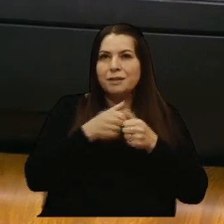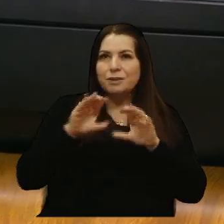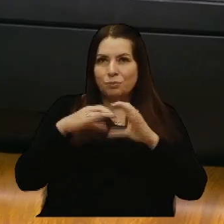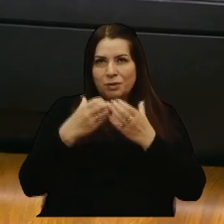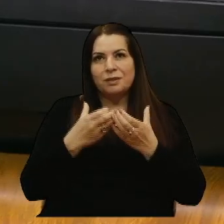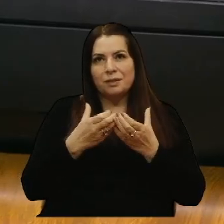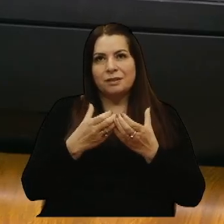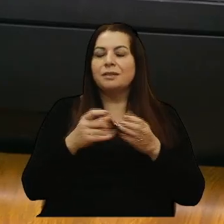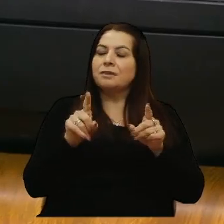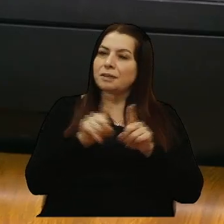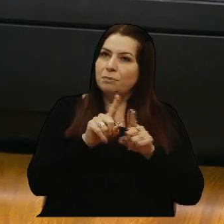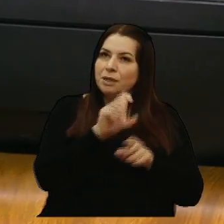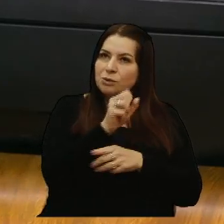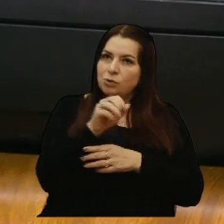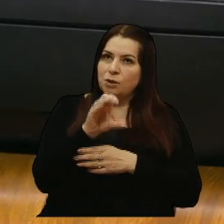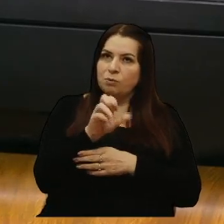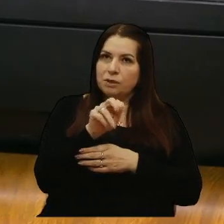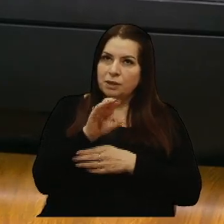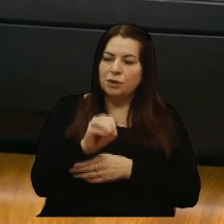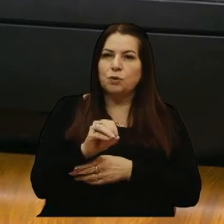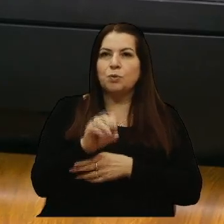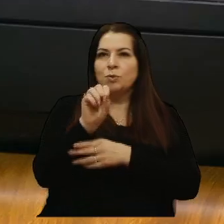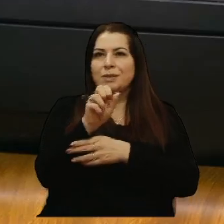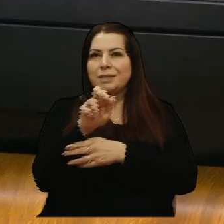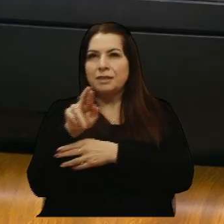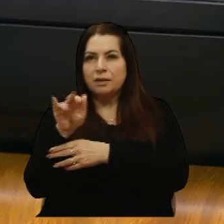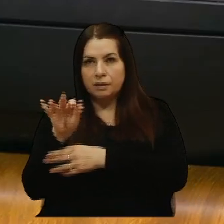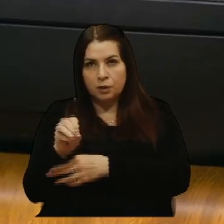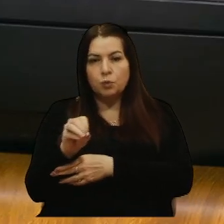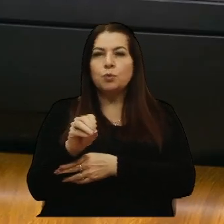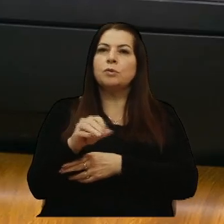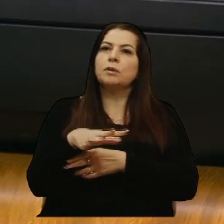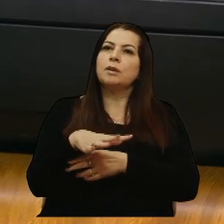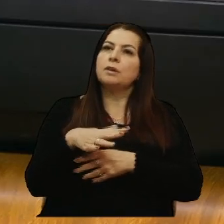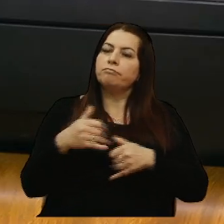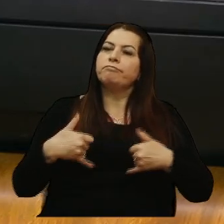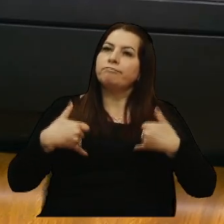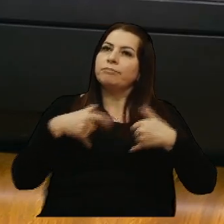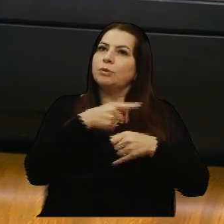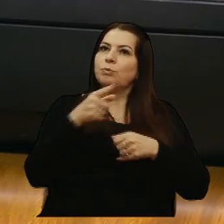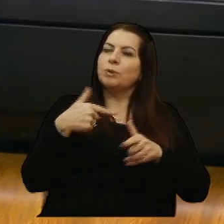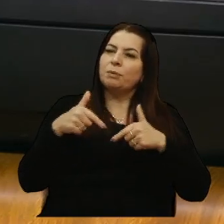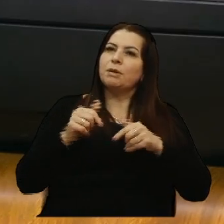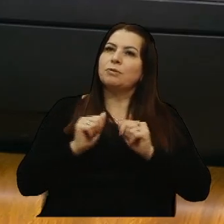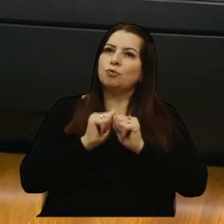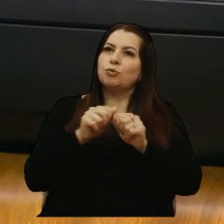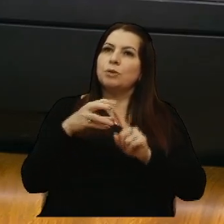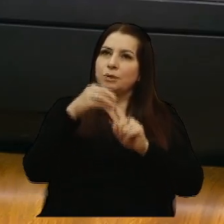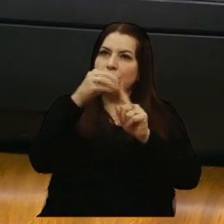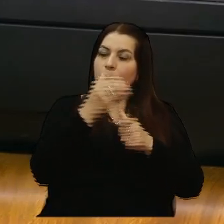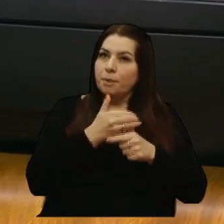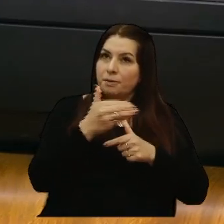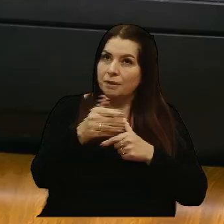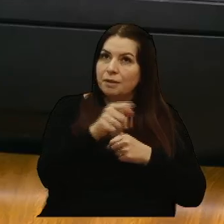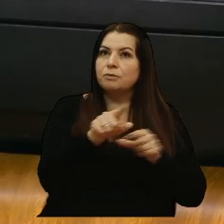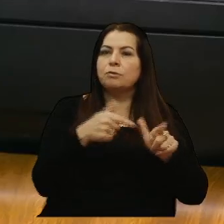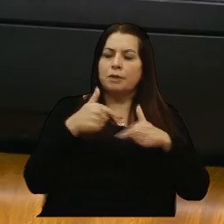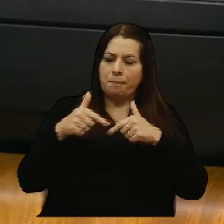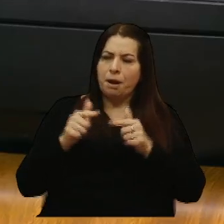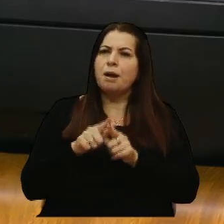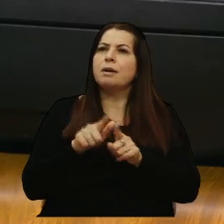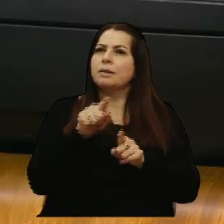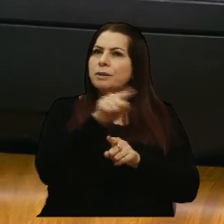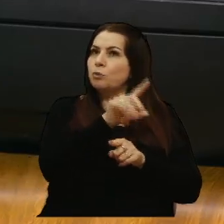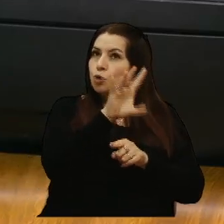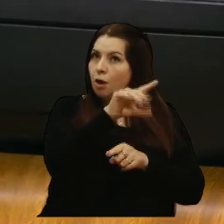comunidade. Tanto o São Ciro quanto a região do Serrano têm o privilégio de contar com uma atuação destacada do seu mandato, que atua não